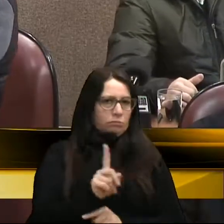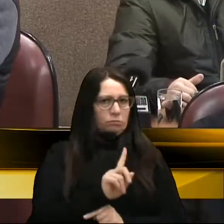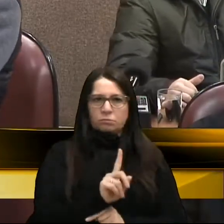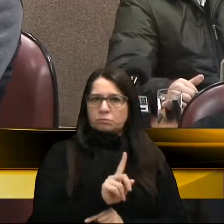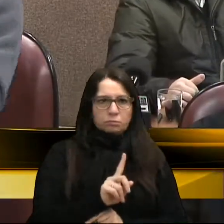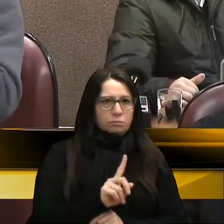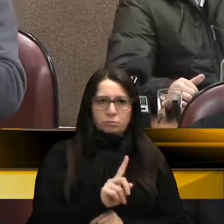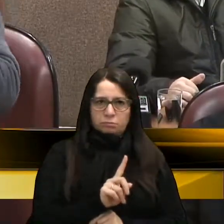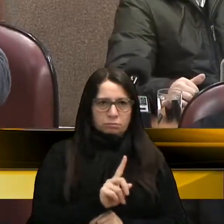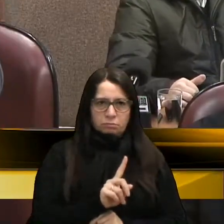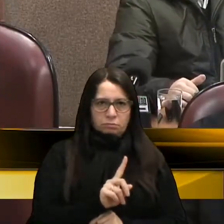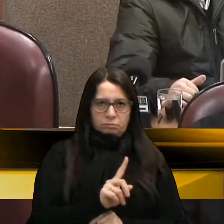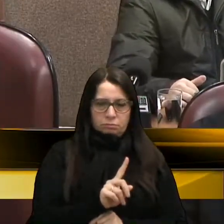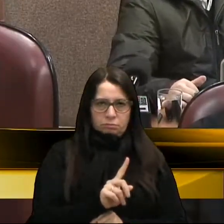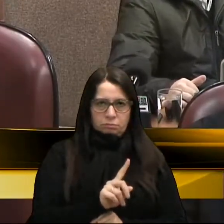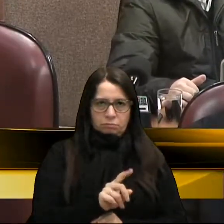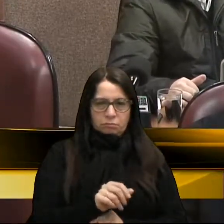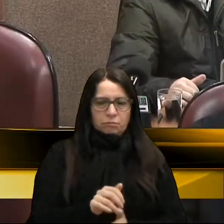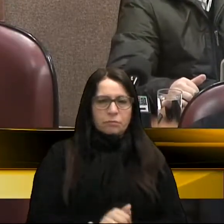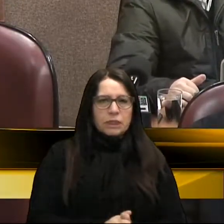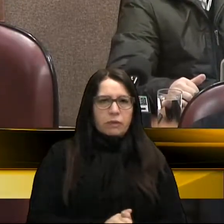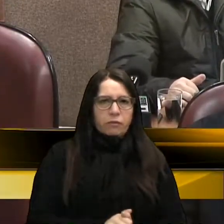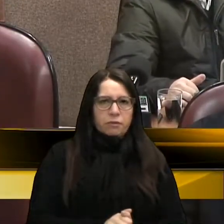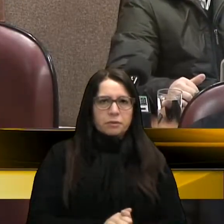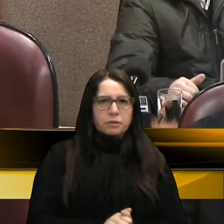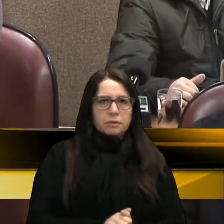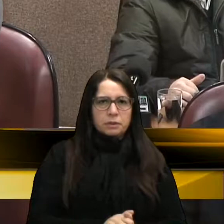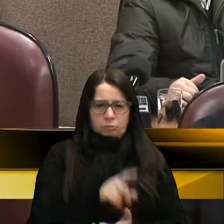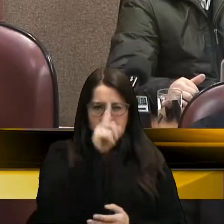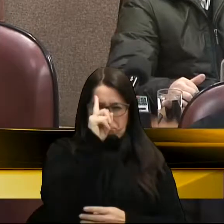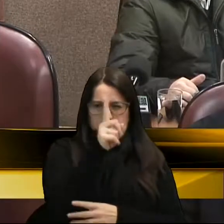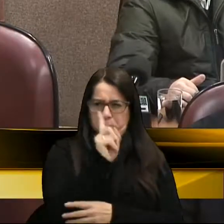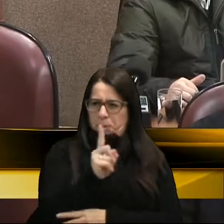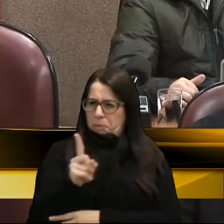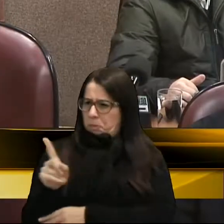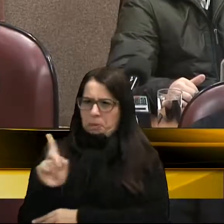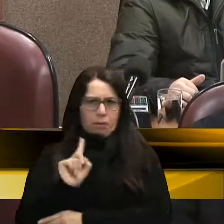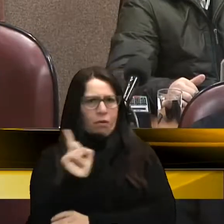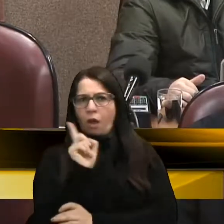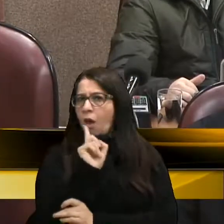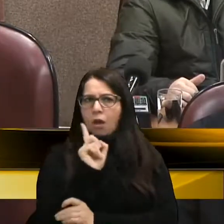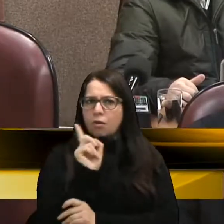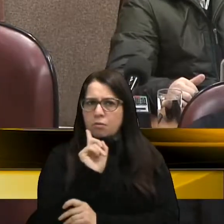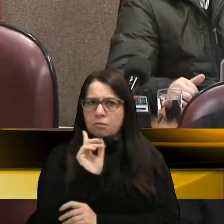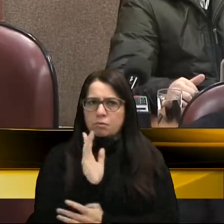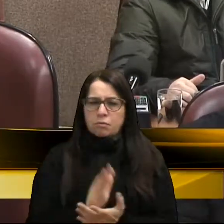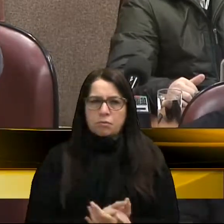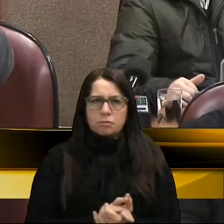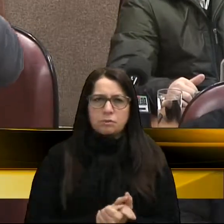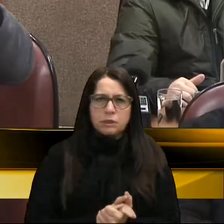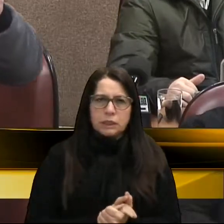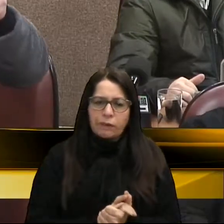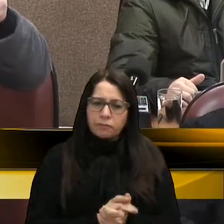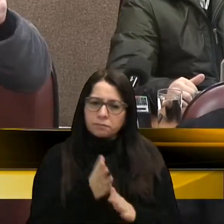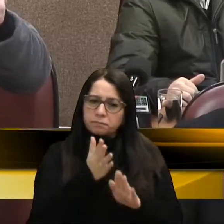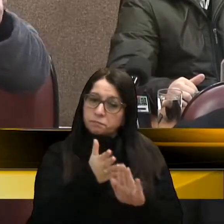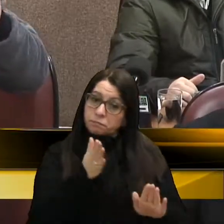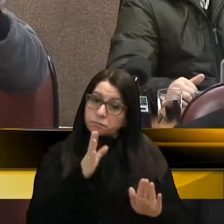disso. Tá? Autoritarismo, não, nada disso.